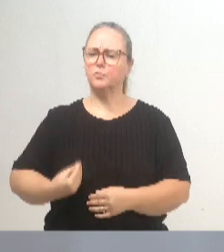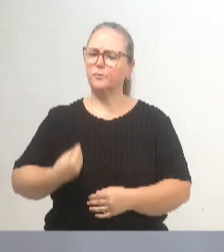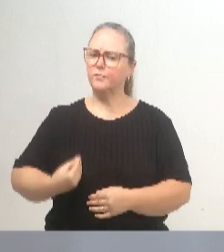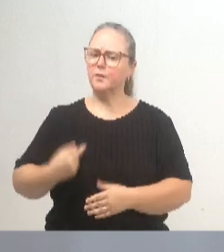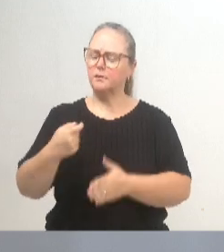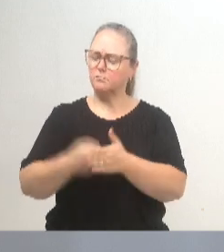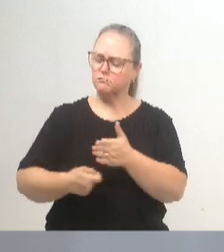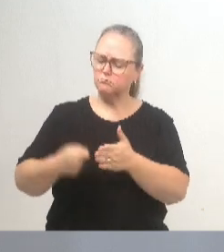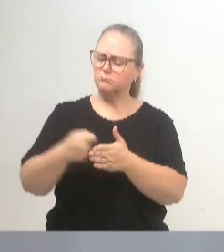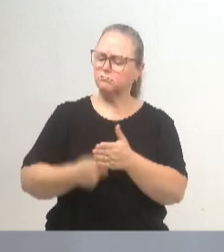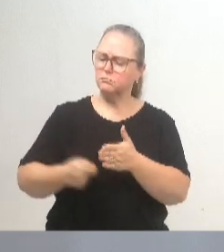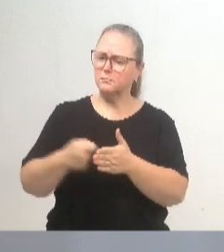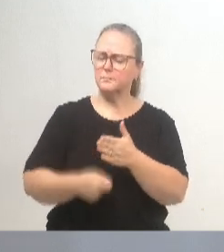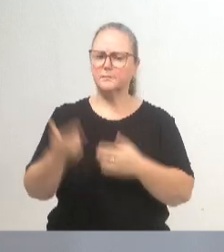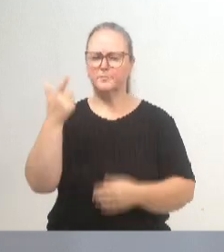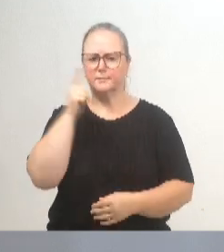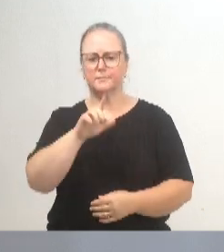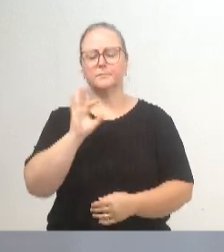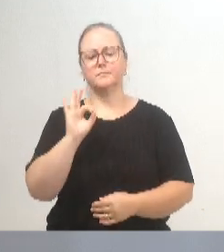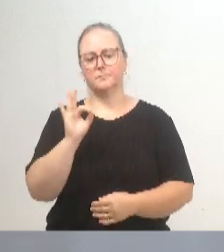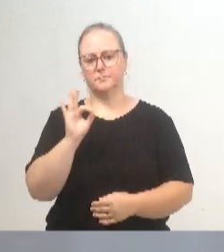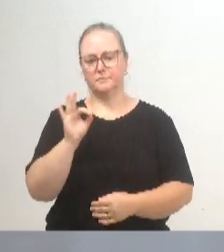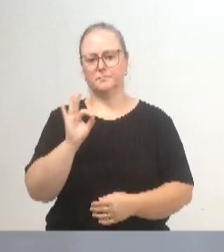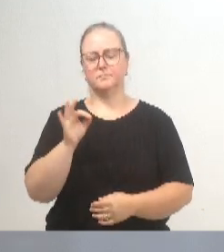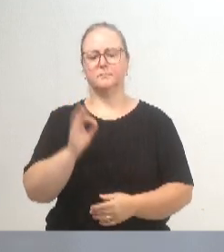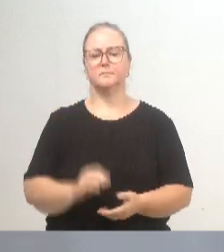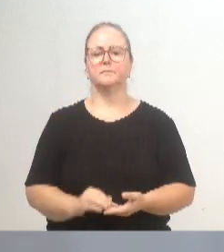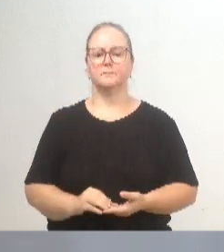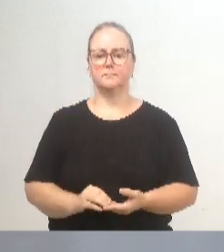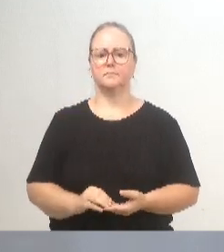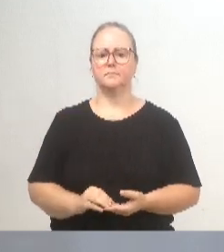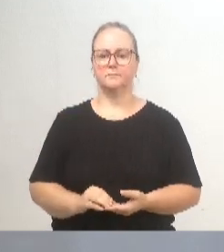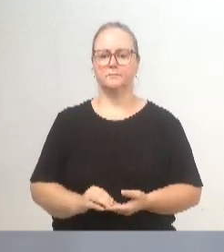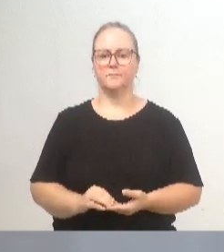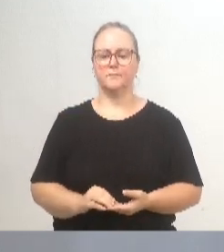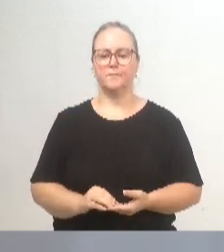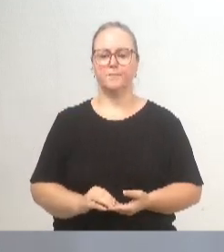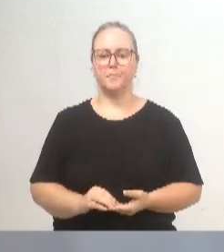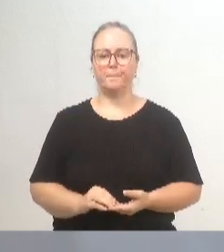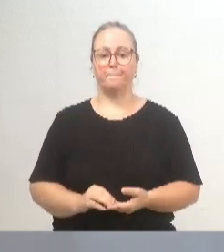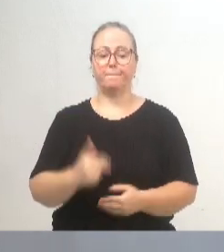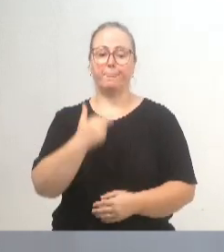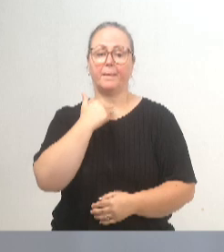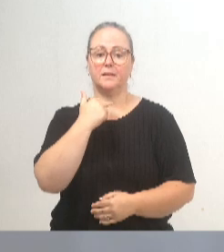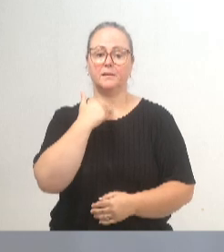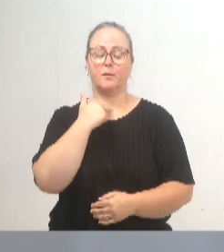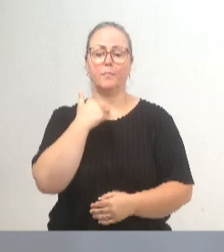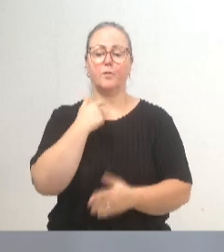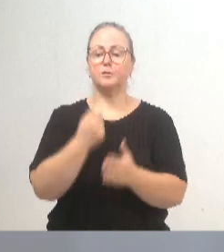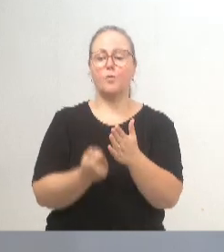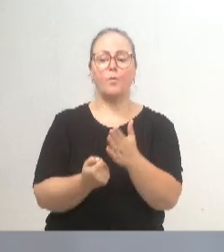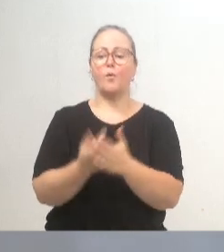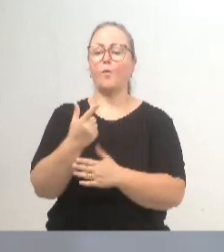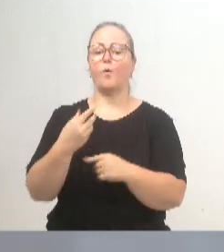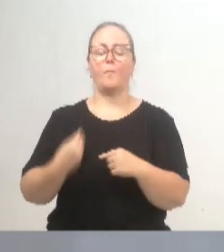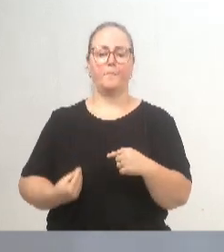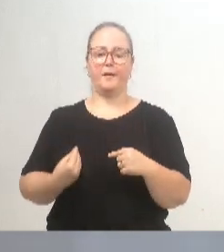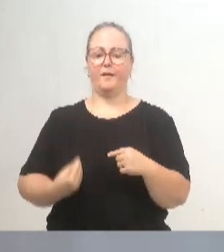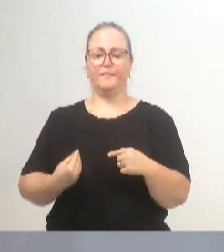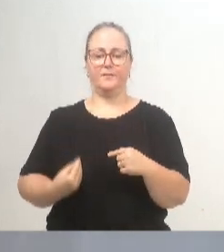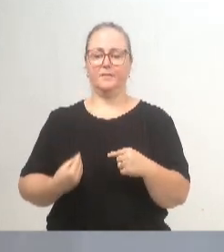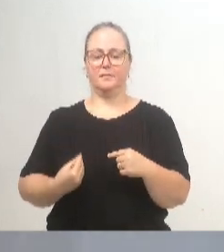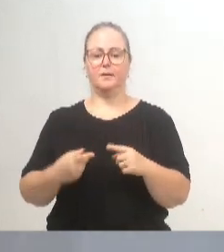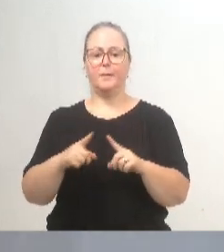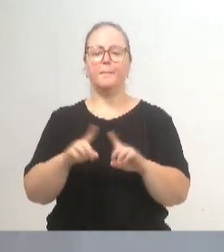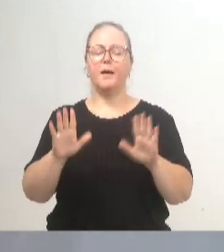dar conteúdo a ela. E eu falo isso porque quando ele diz que a gente não pode comprar vida, e aí eu vou pedir para o Ari passar